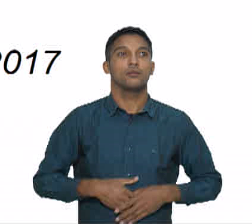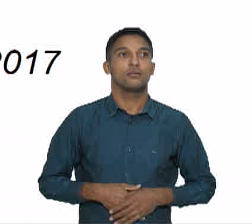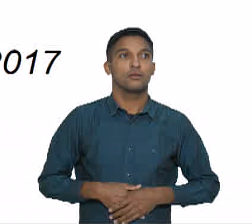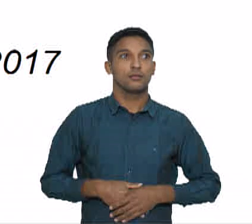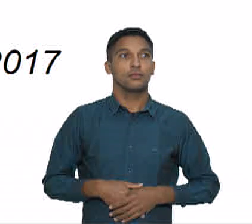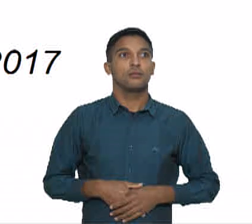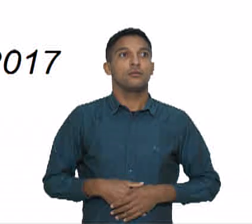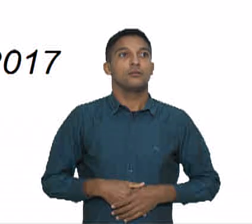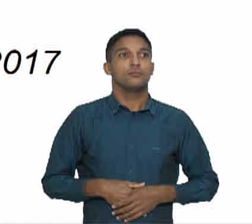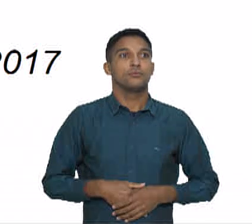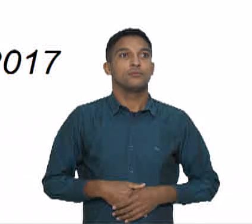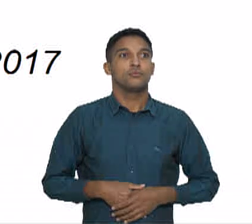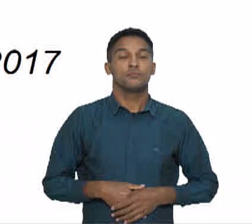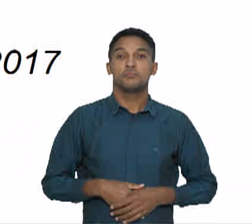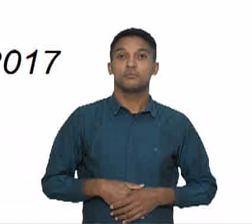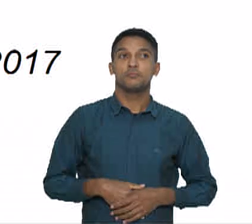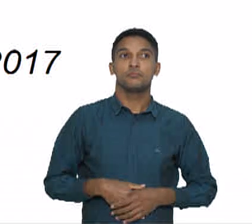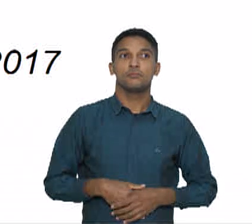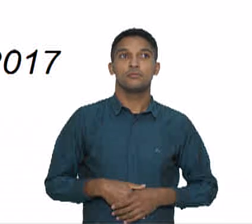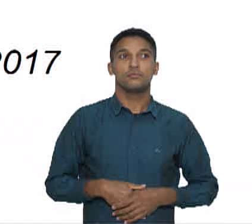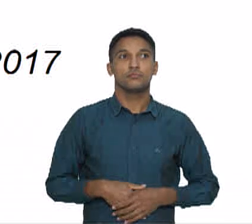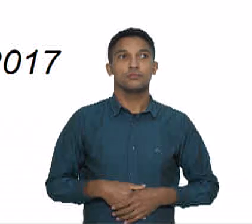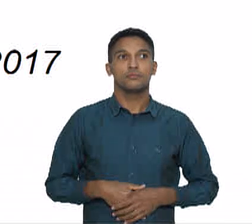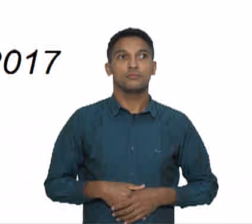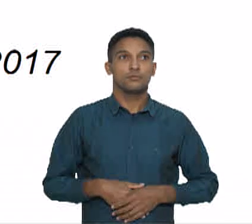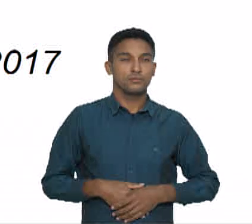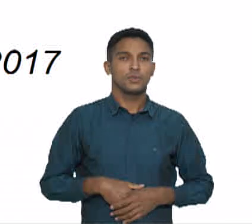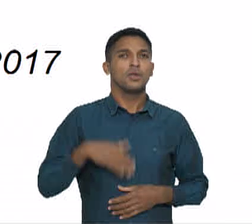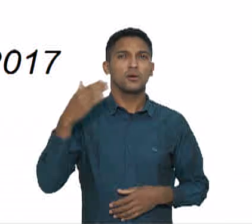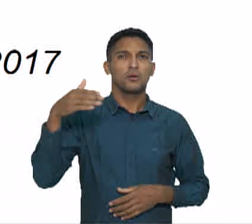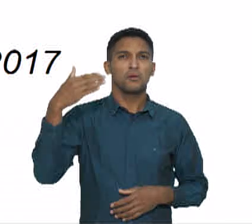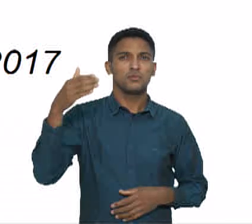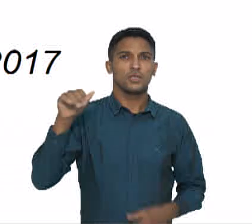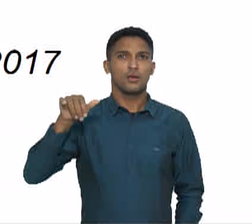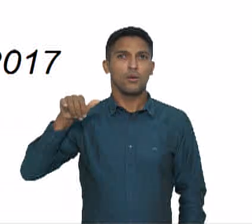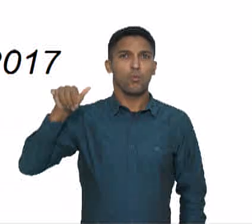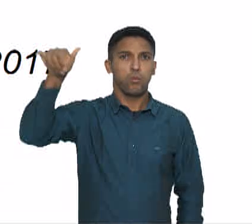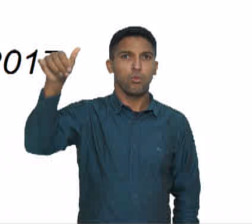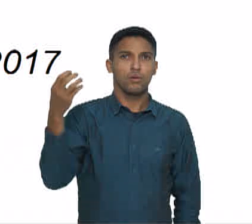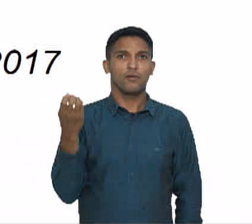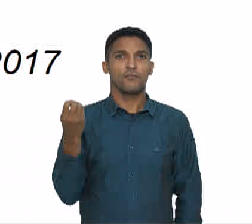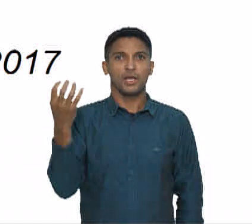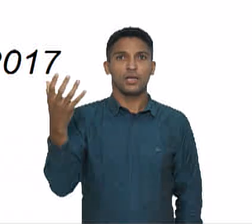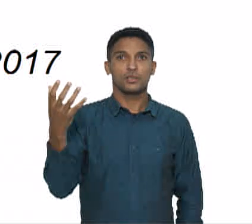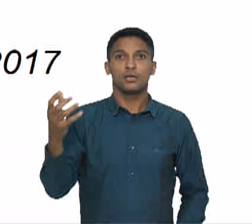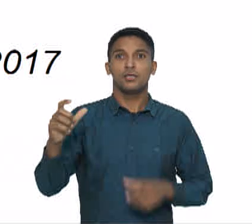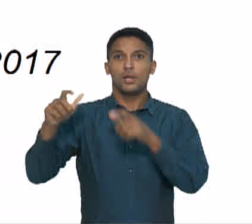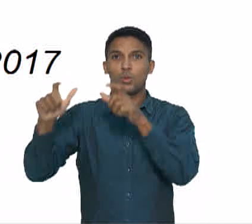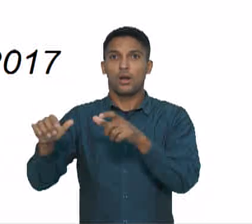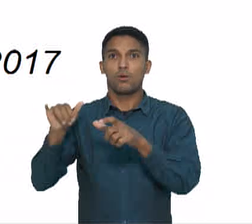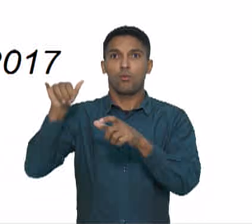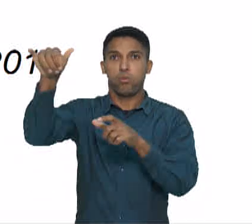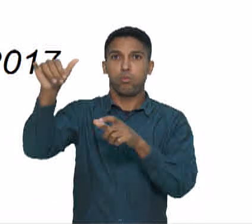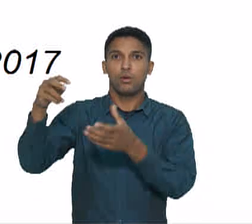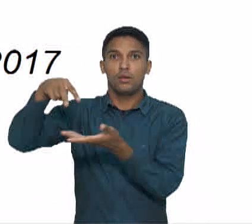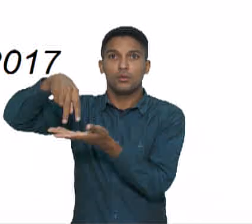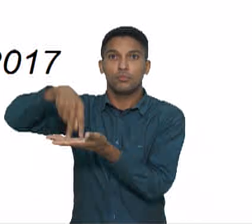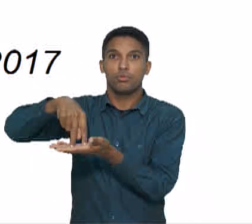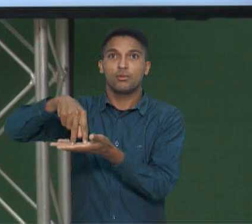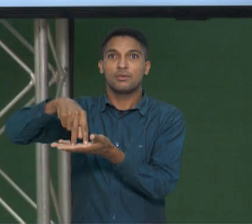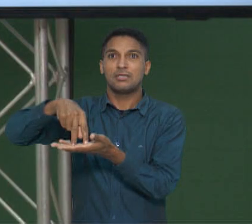quando viajas por no hablar el idioma local. Ou seja, aqui temos